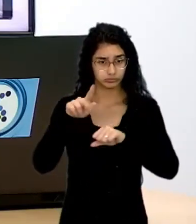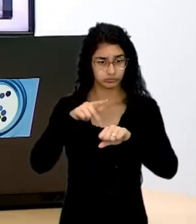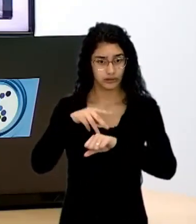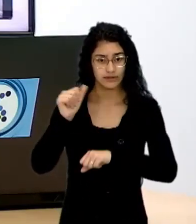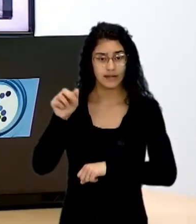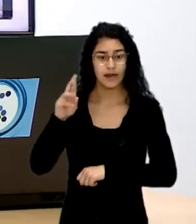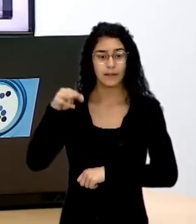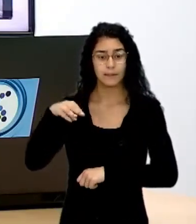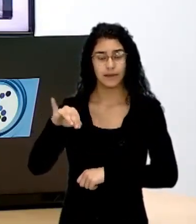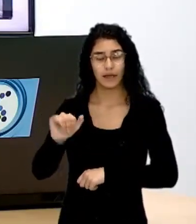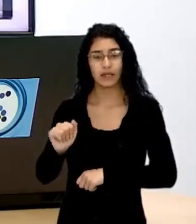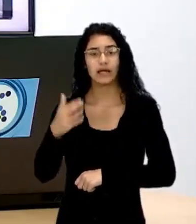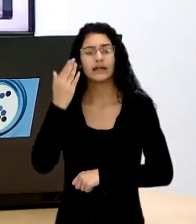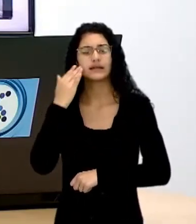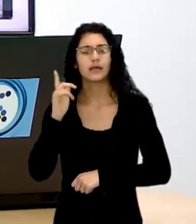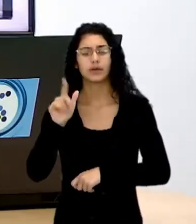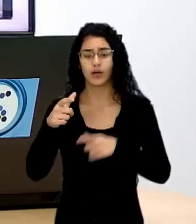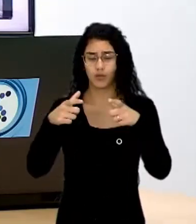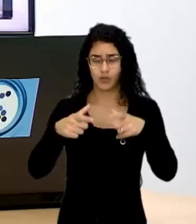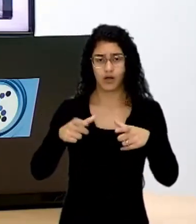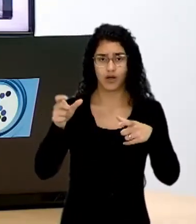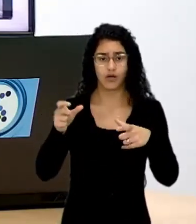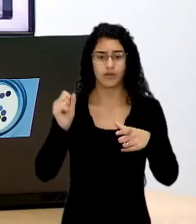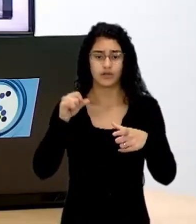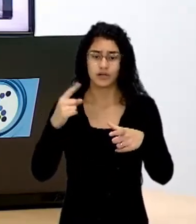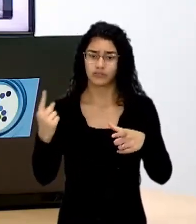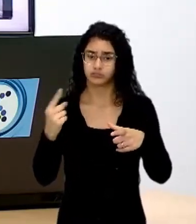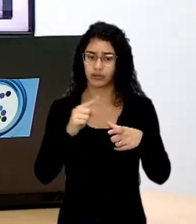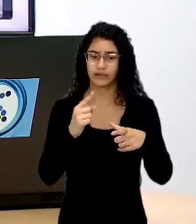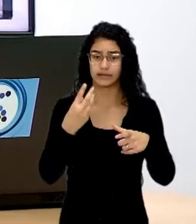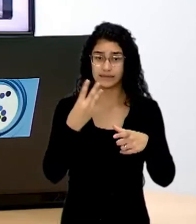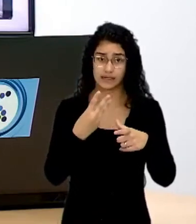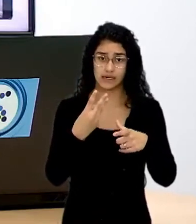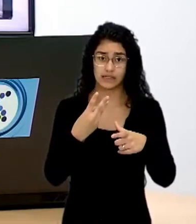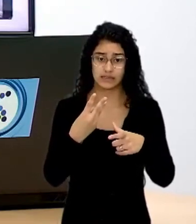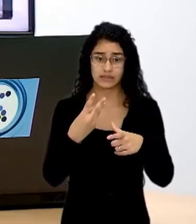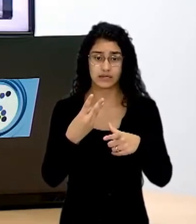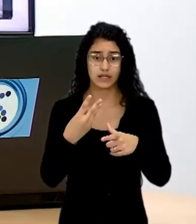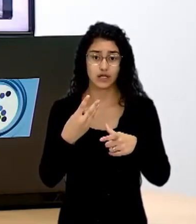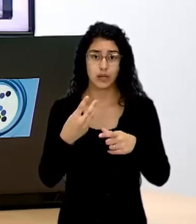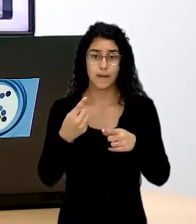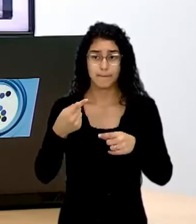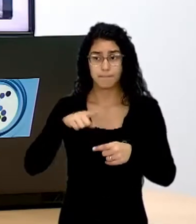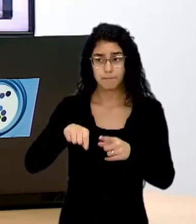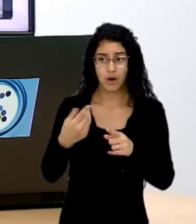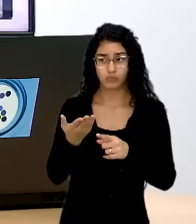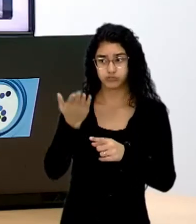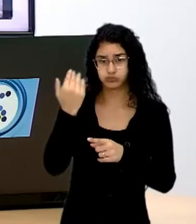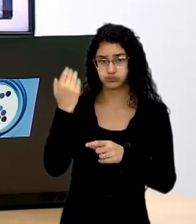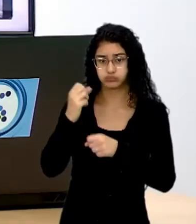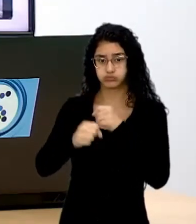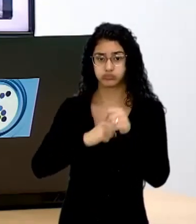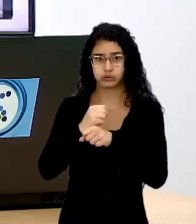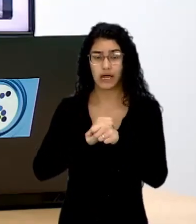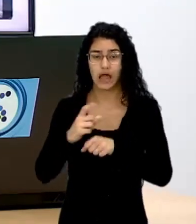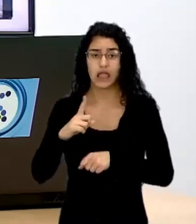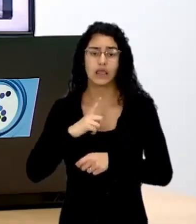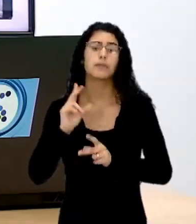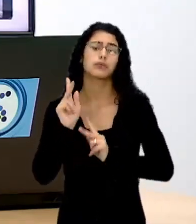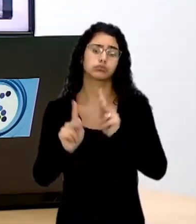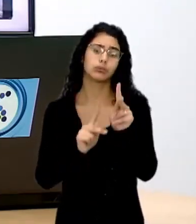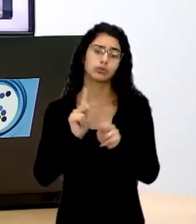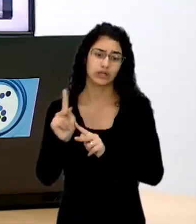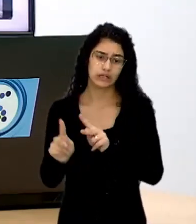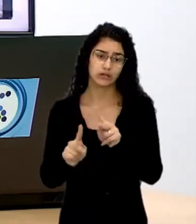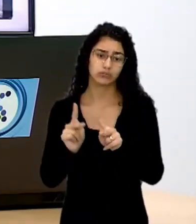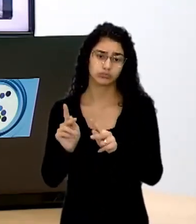a Armênia é uma região que tem uma ocupação, assim, se você voltar 3.000 anos no passado, você tem uma população